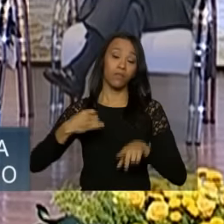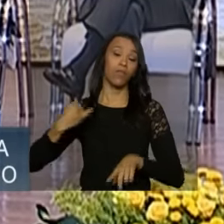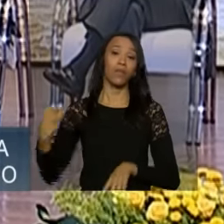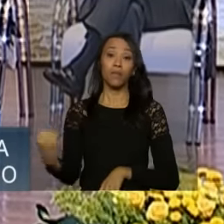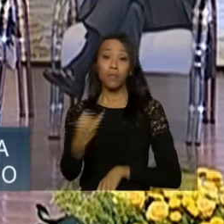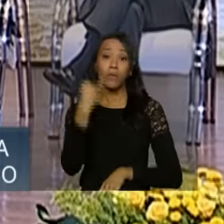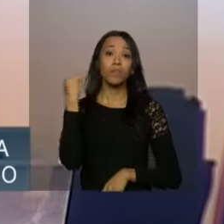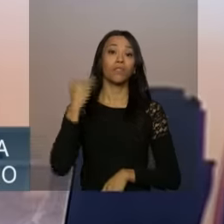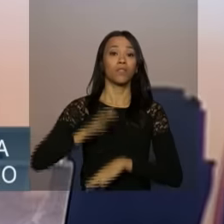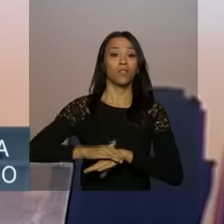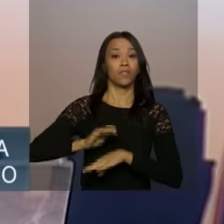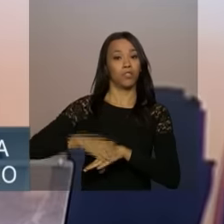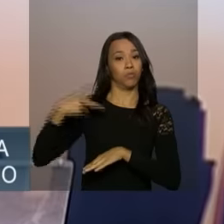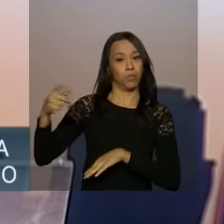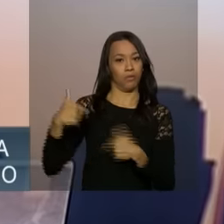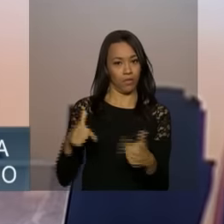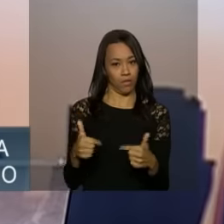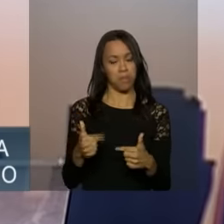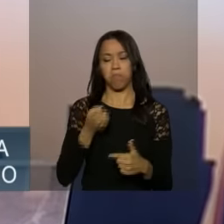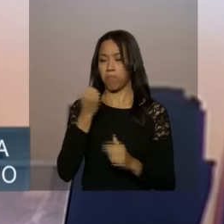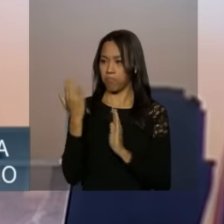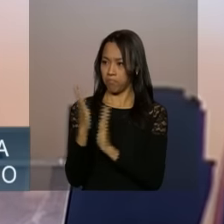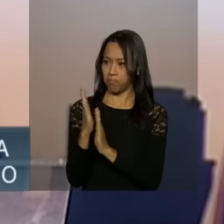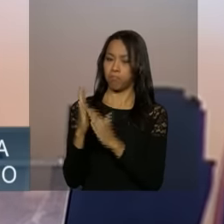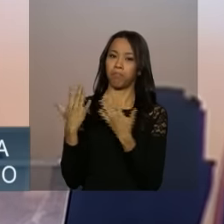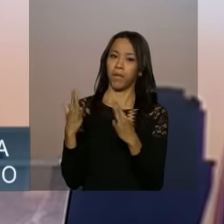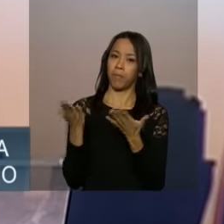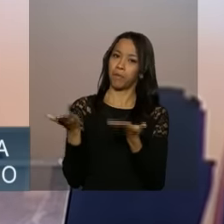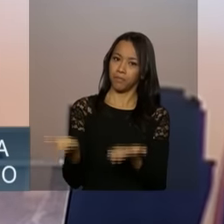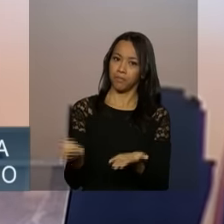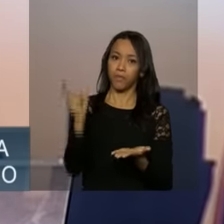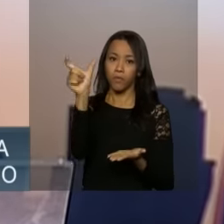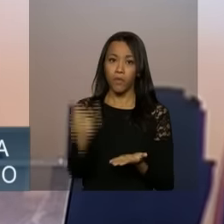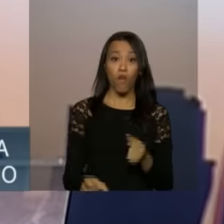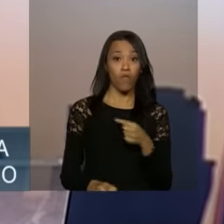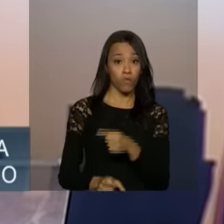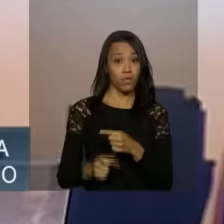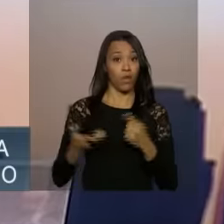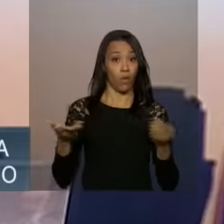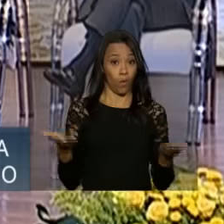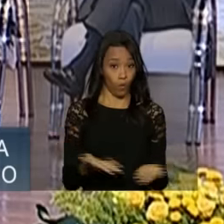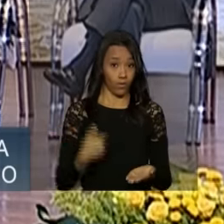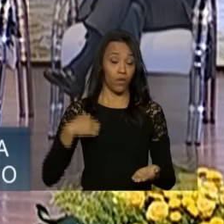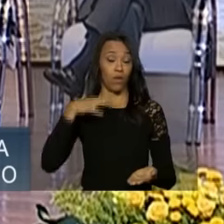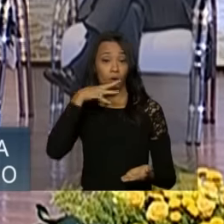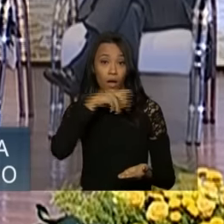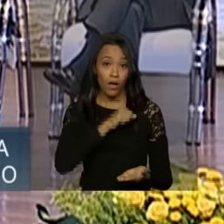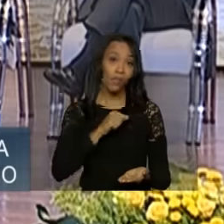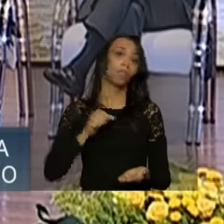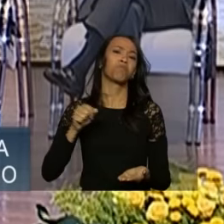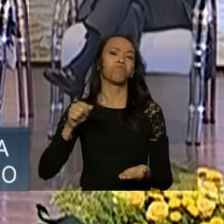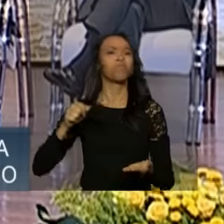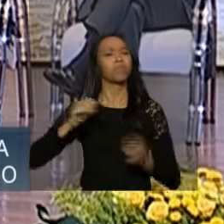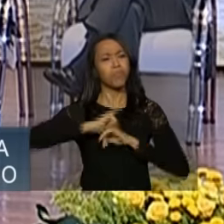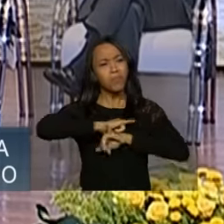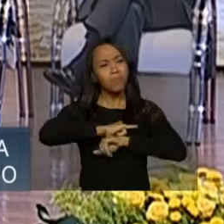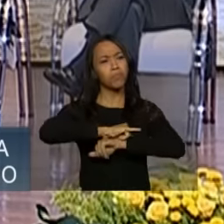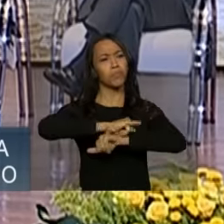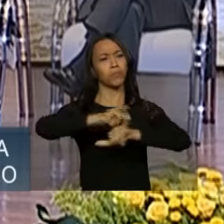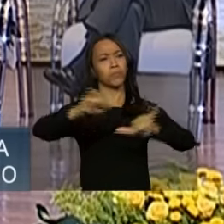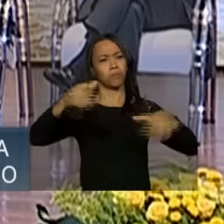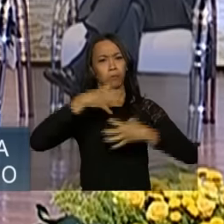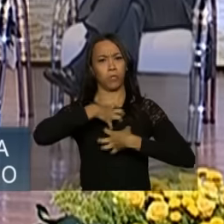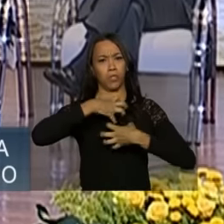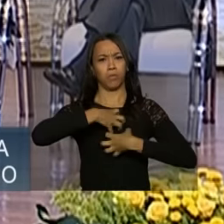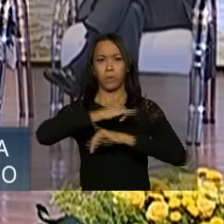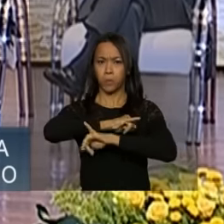ministro. Então, Henrique, meus parabéns. Você hoje, eu acho que comunicou a cada um de nós